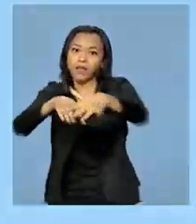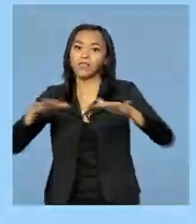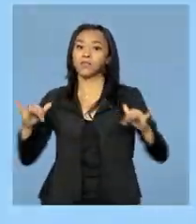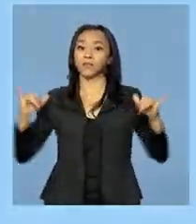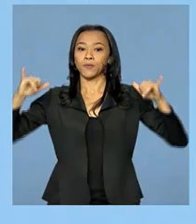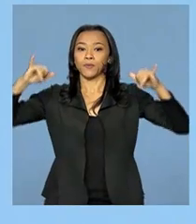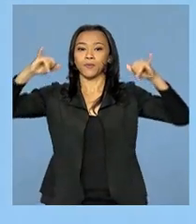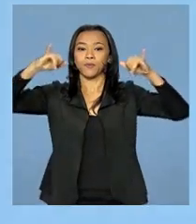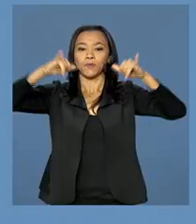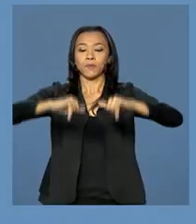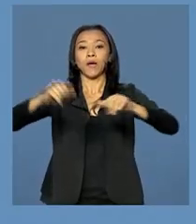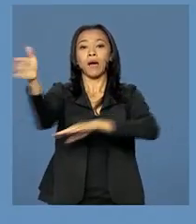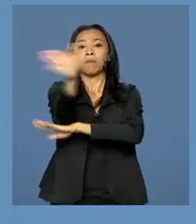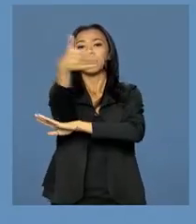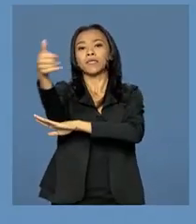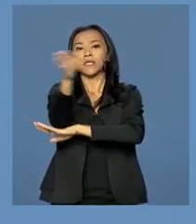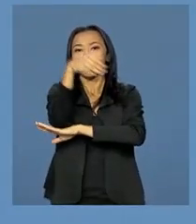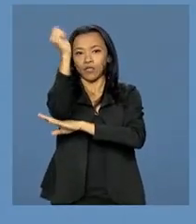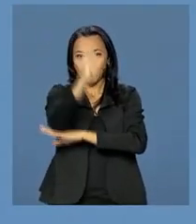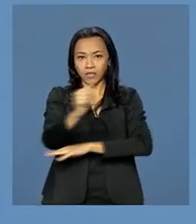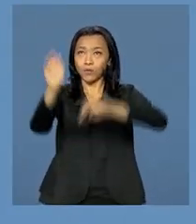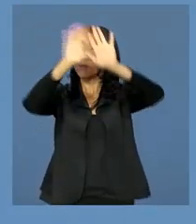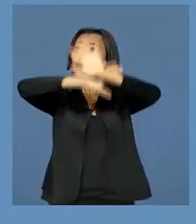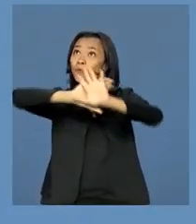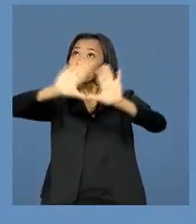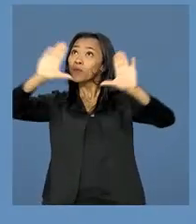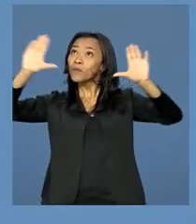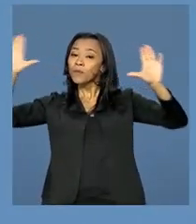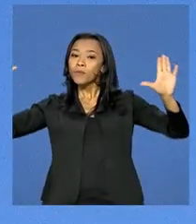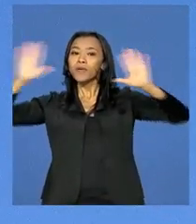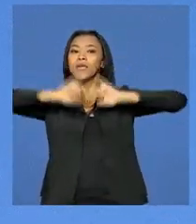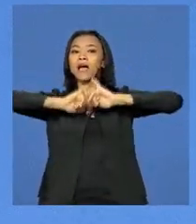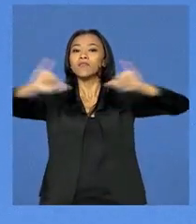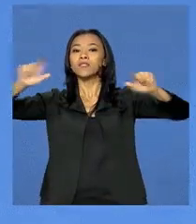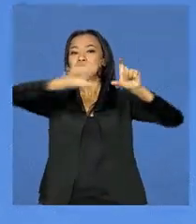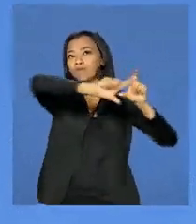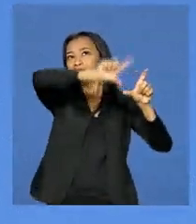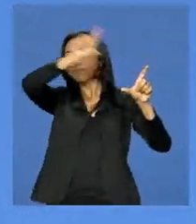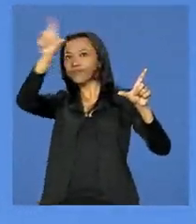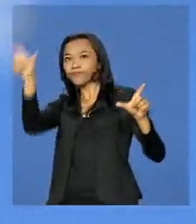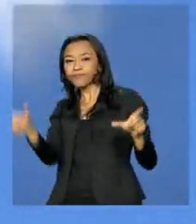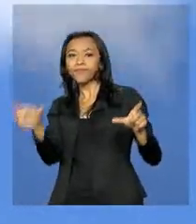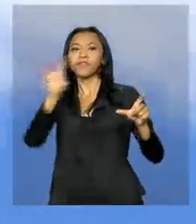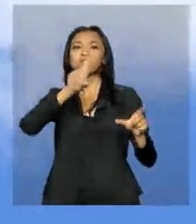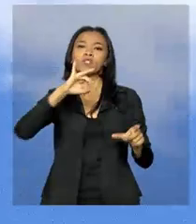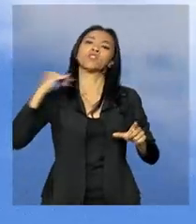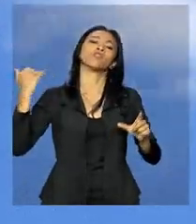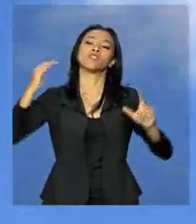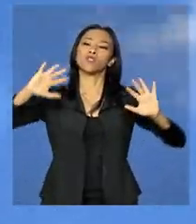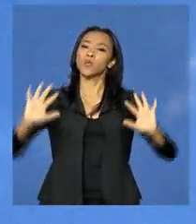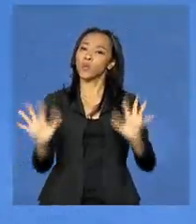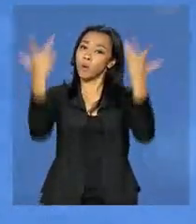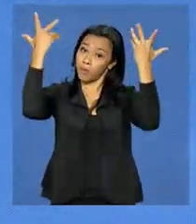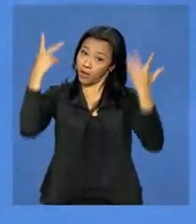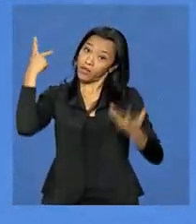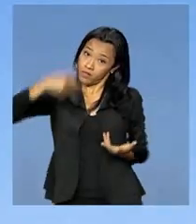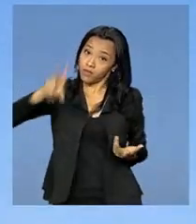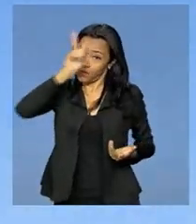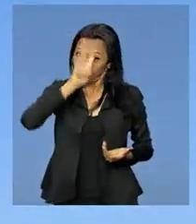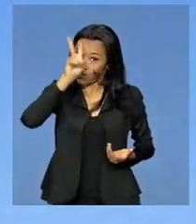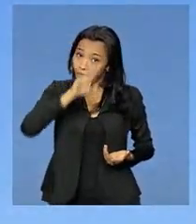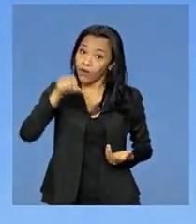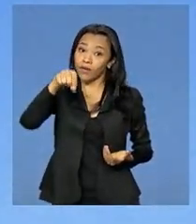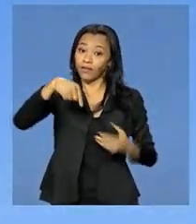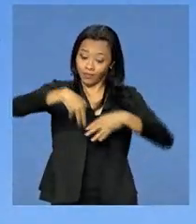bandeira do Brasil nos céus e encerrou o desfile dando recado num dia de comemorar o Brasil e sua história,